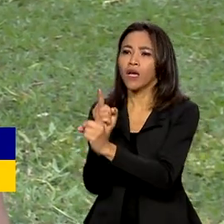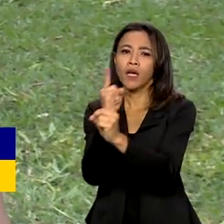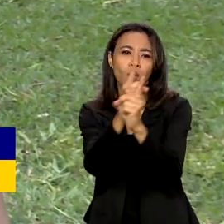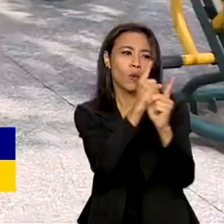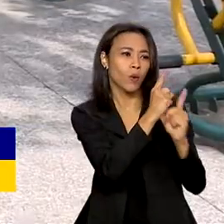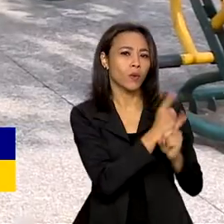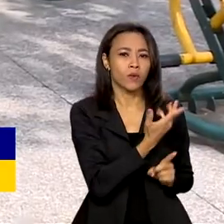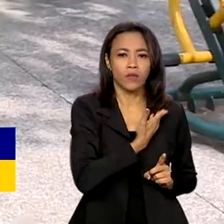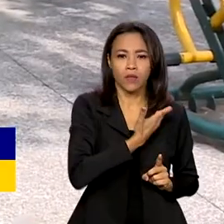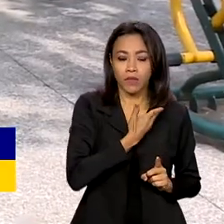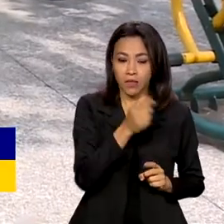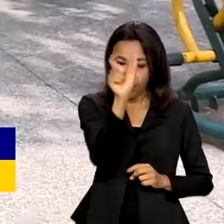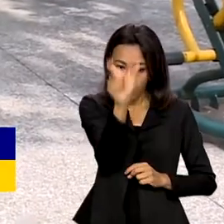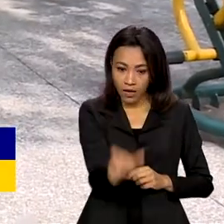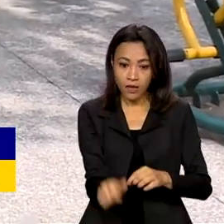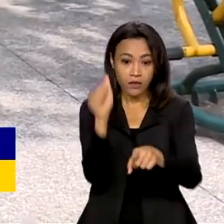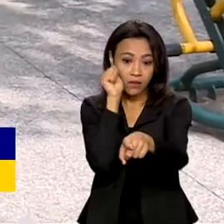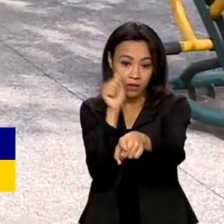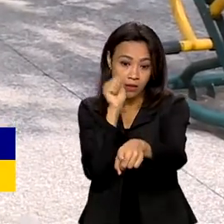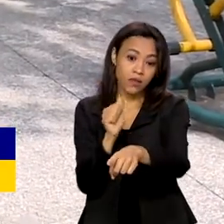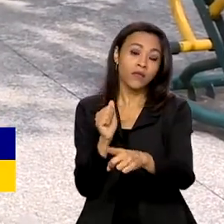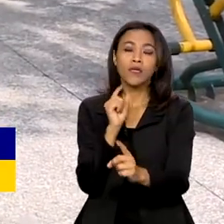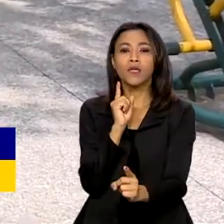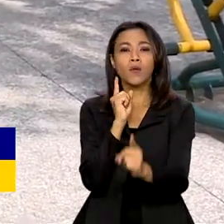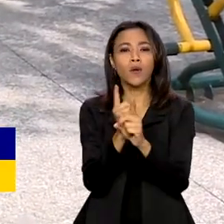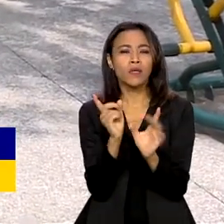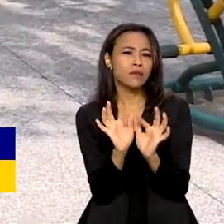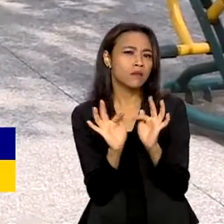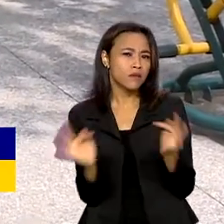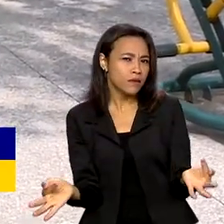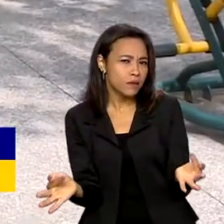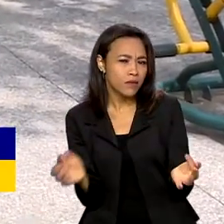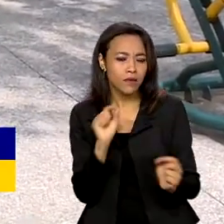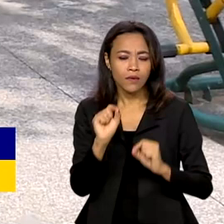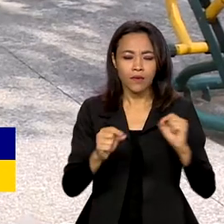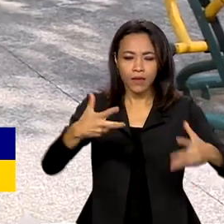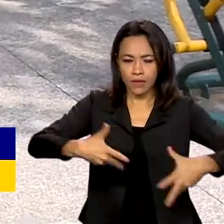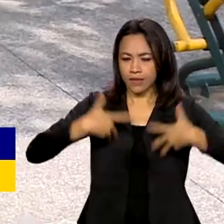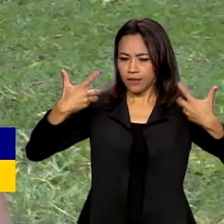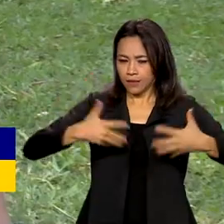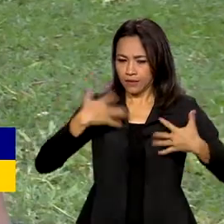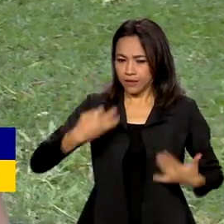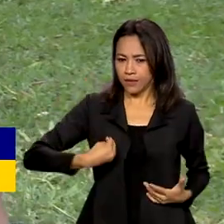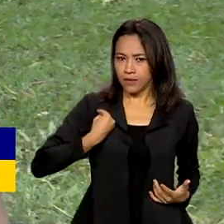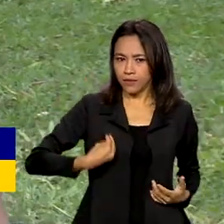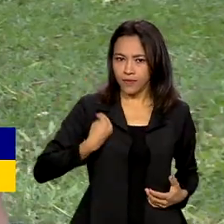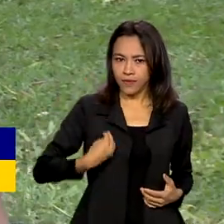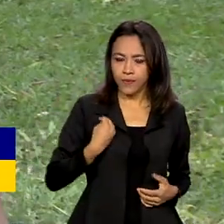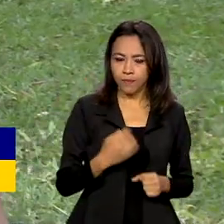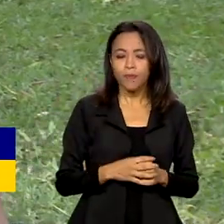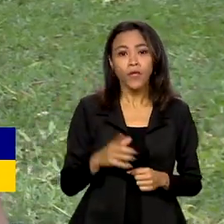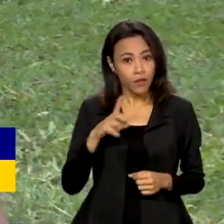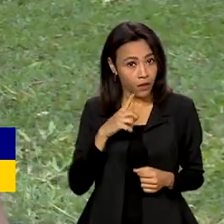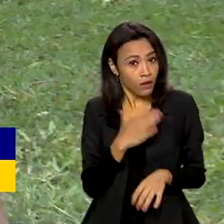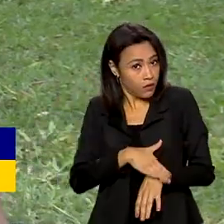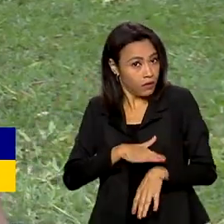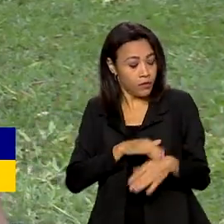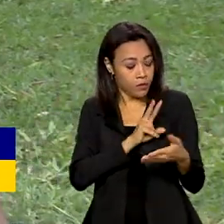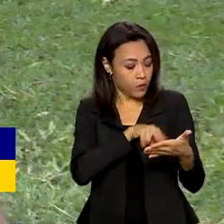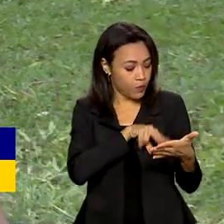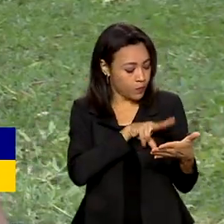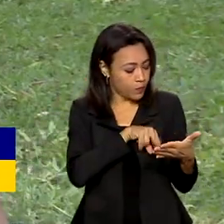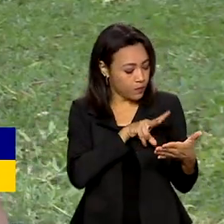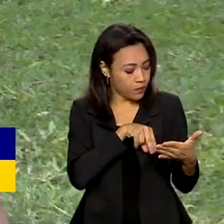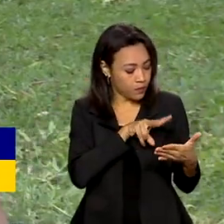com as amigas Dona Lenir encontrou na simplicidade a alegria de viver e tem os momentos de leitura tem os